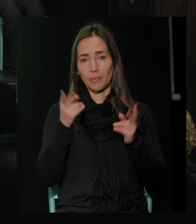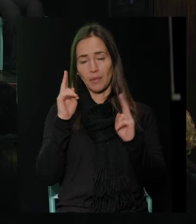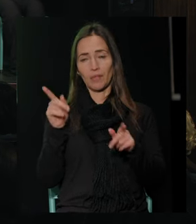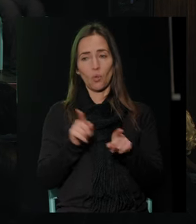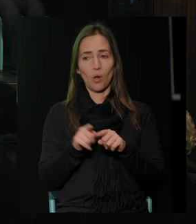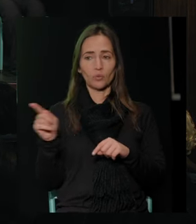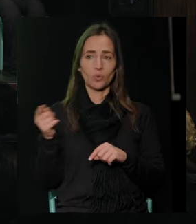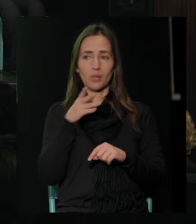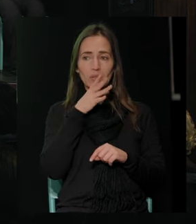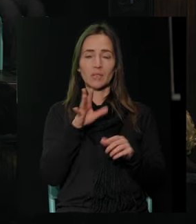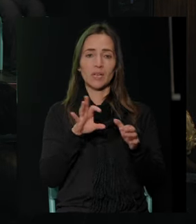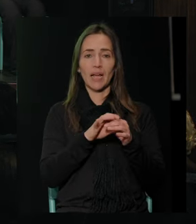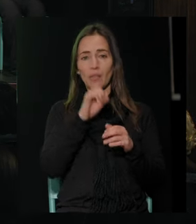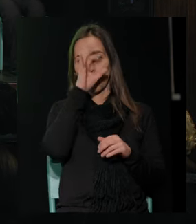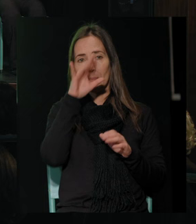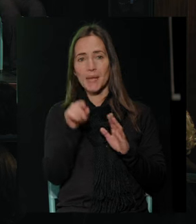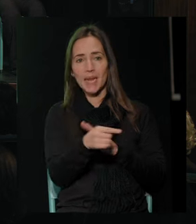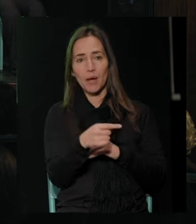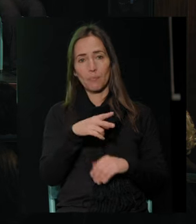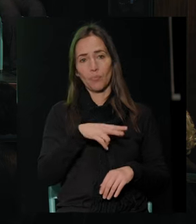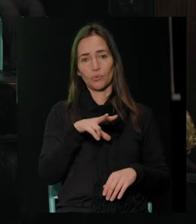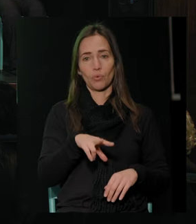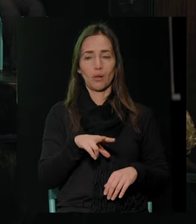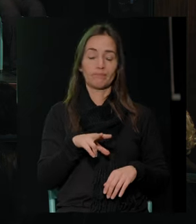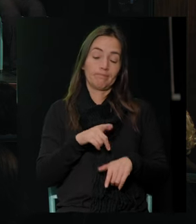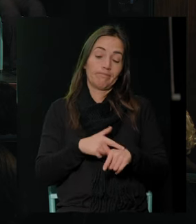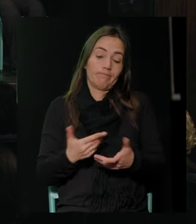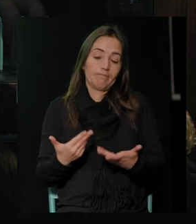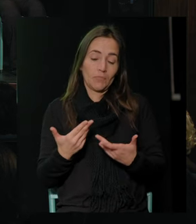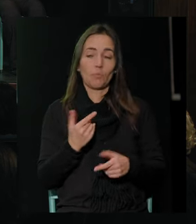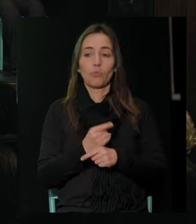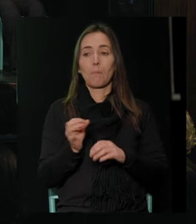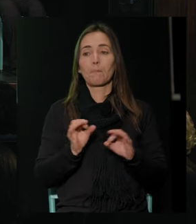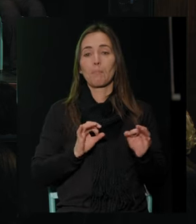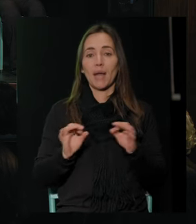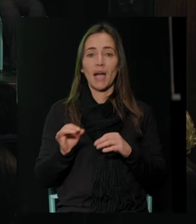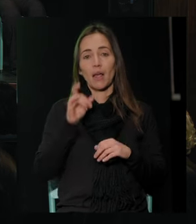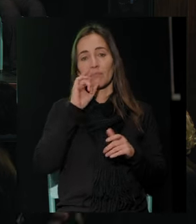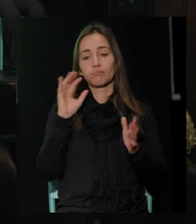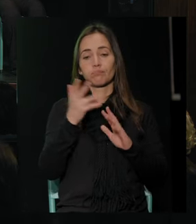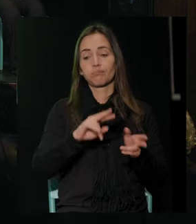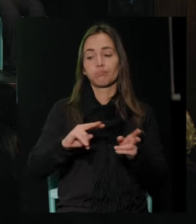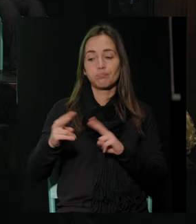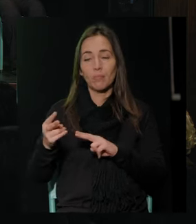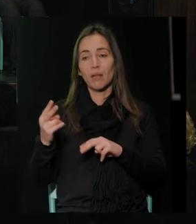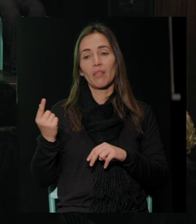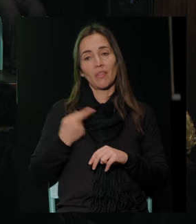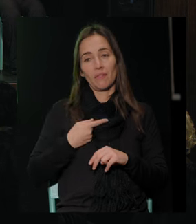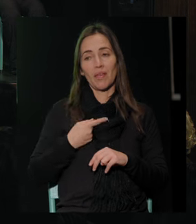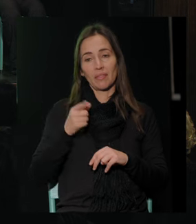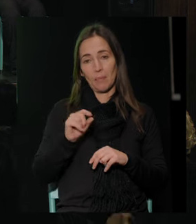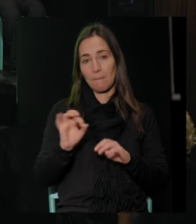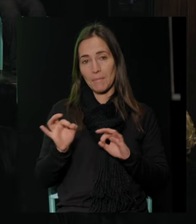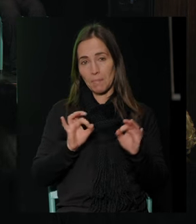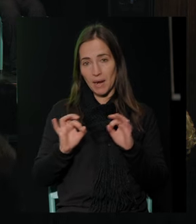dizias da questão das minas, aqui em Portugal, é uma questão muito premente, porque preparar a transição ecológica obriga, ou deveria obrigar, a preparar também